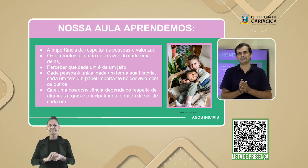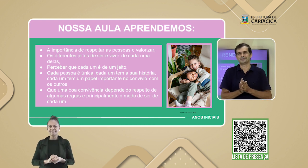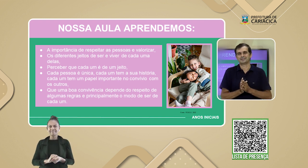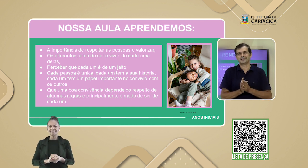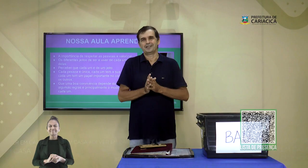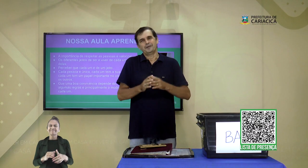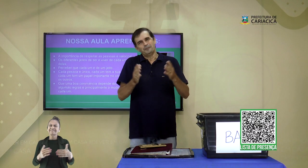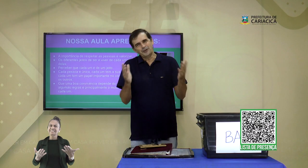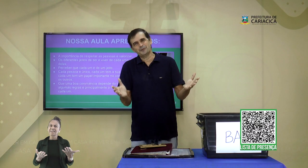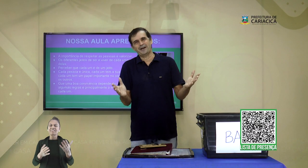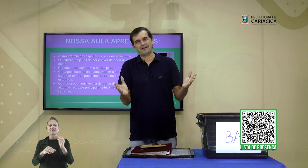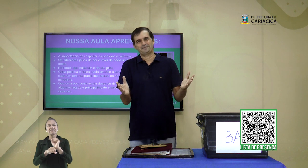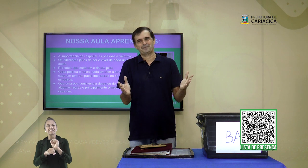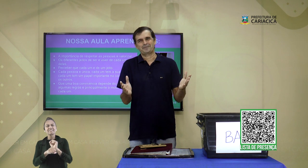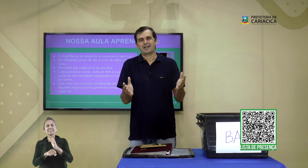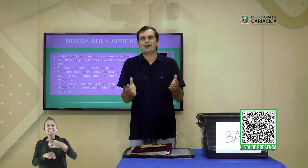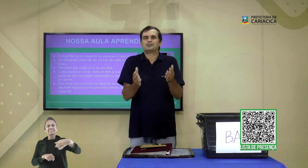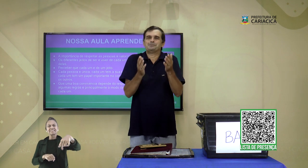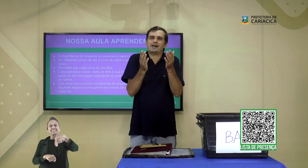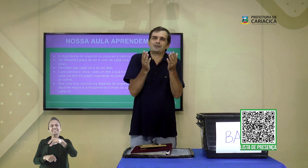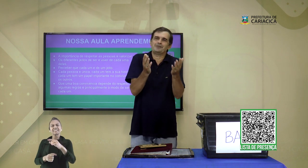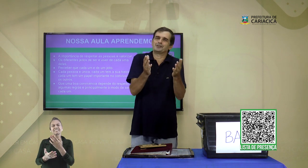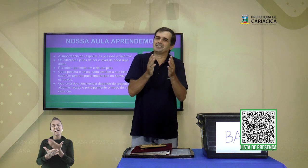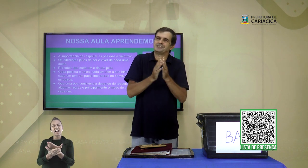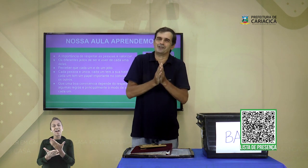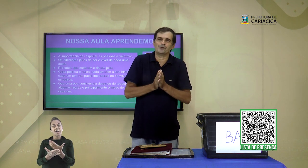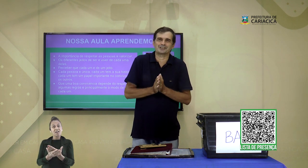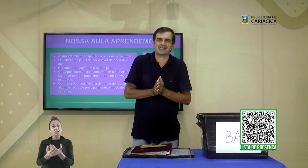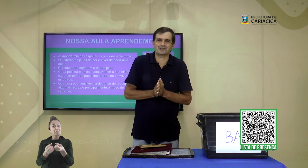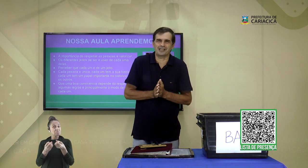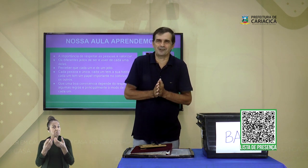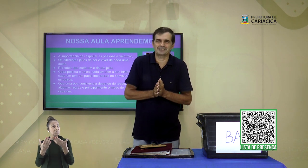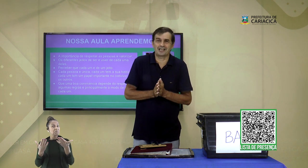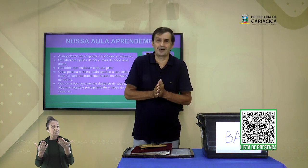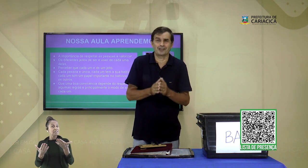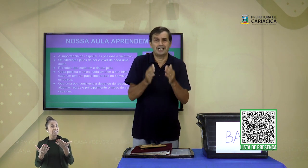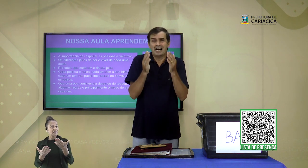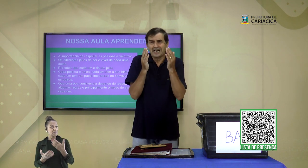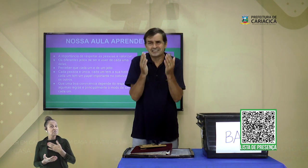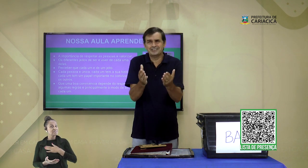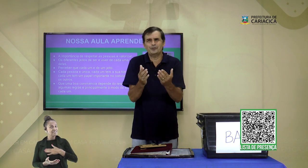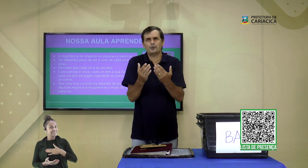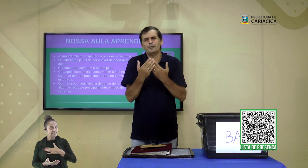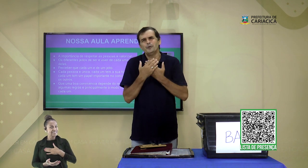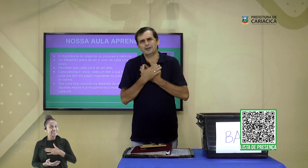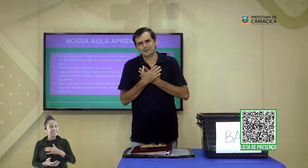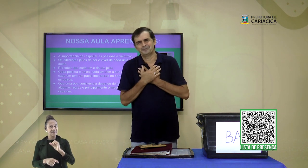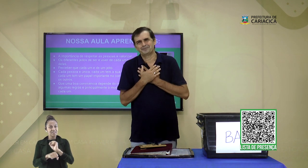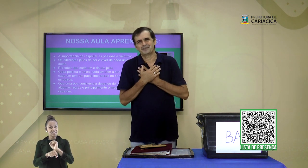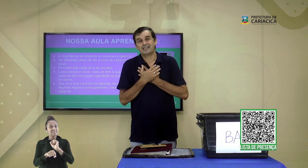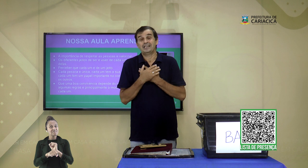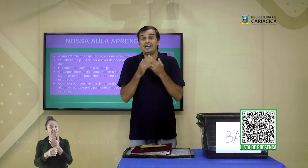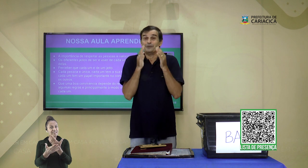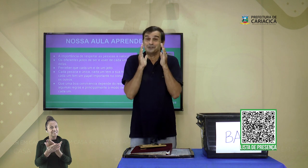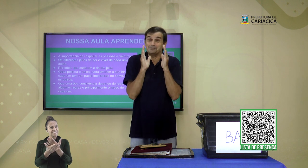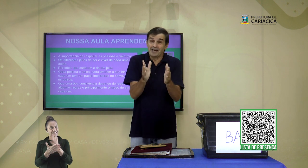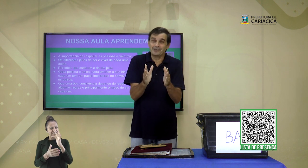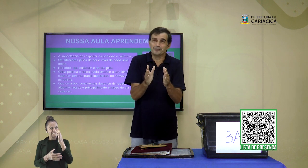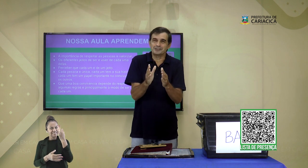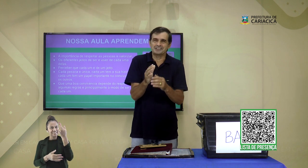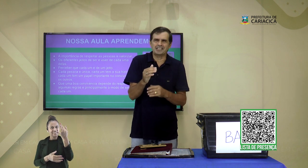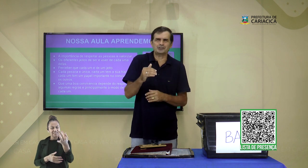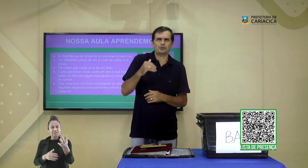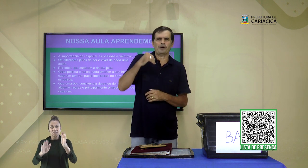futuro. Muito bem! Eu espero que vocês tenham gostado da nossa aula assim como eu. Eu